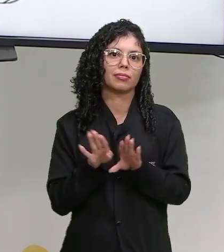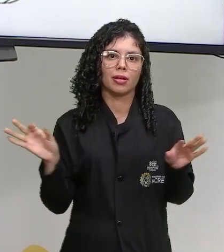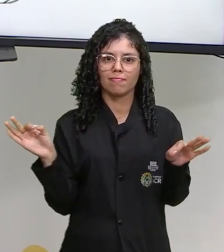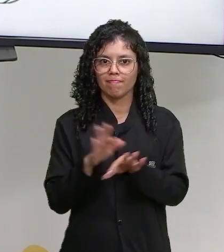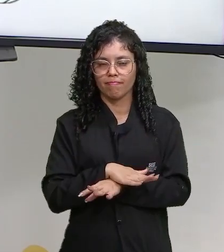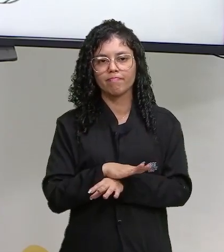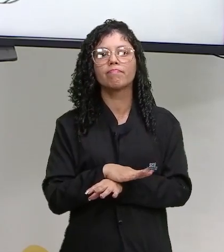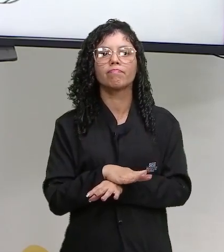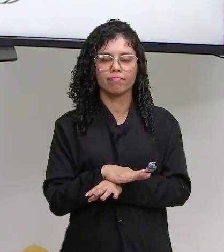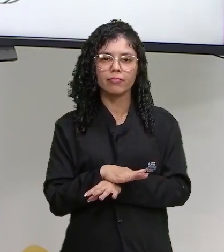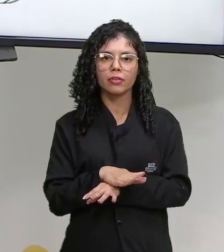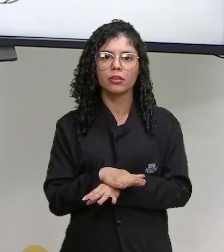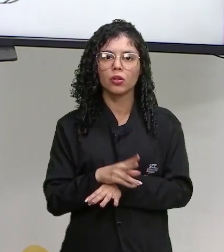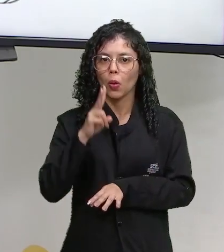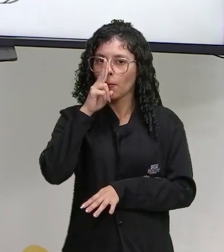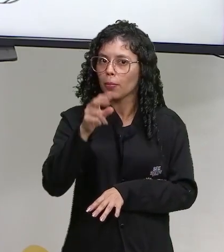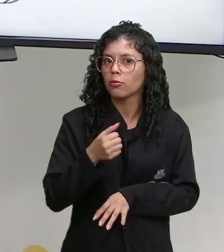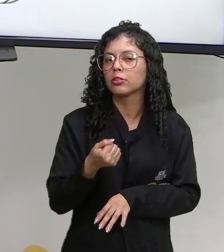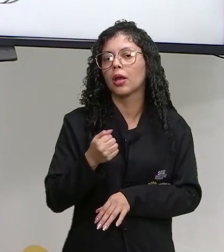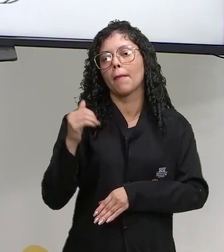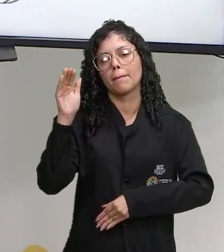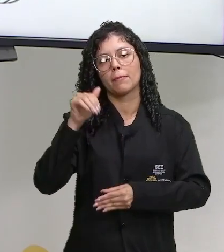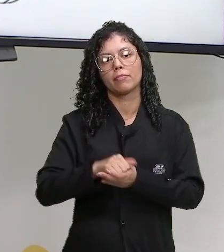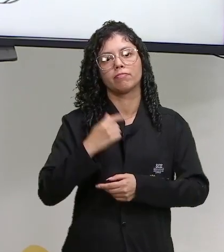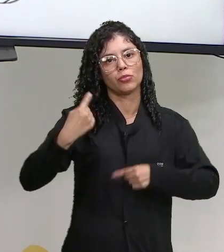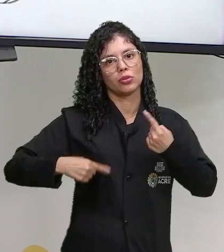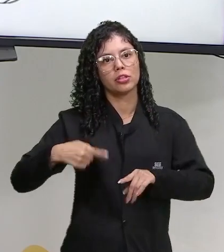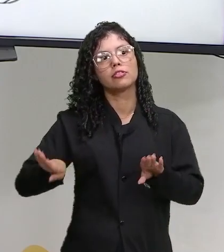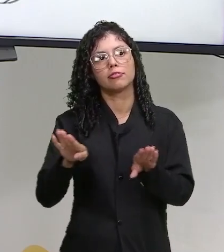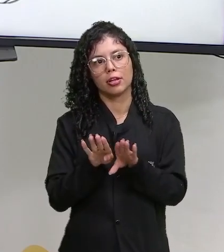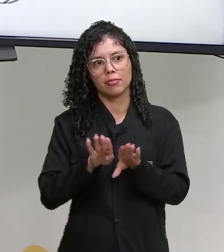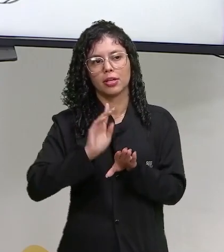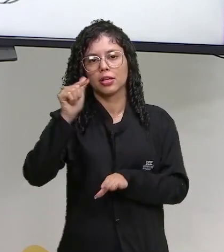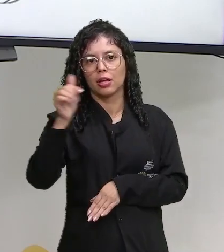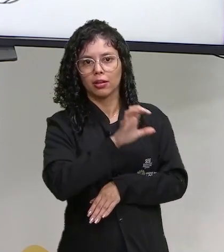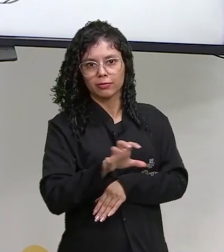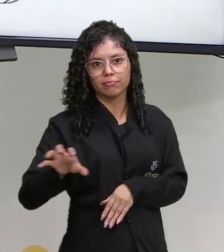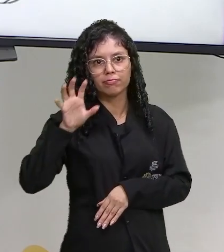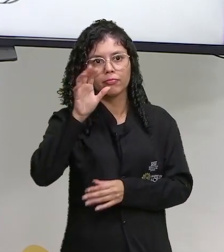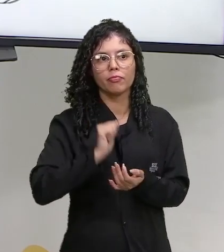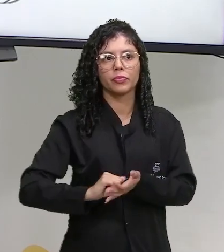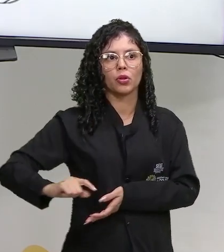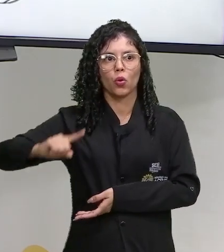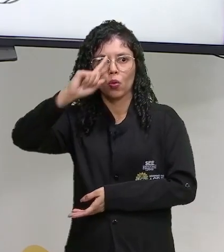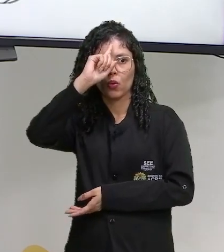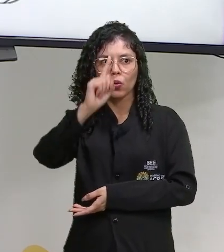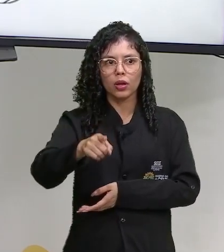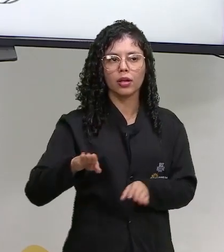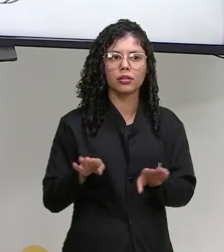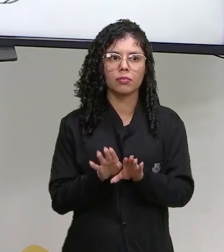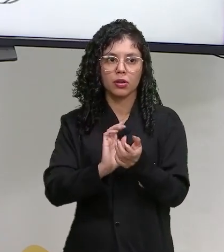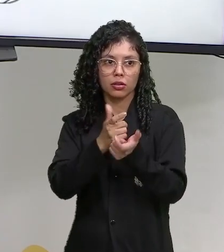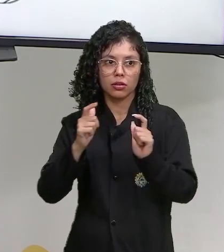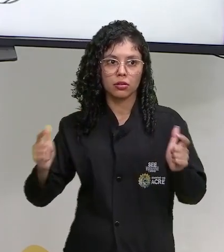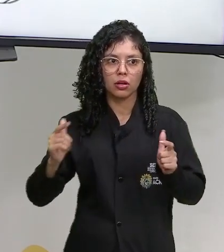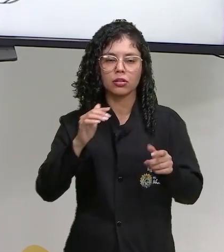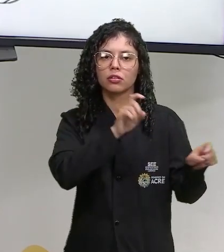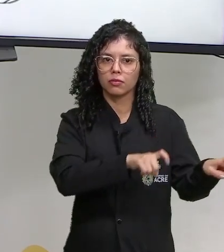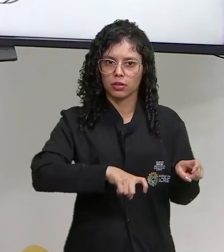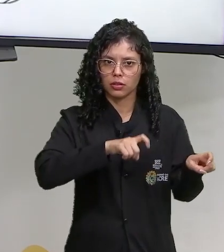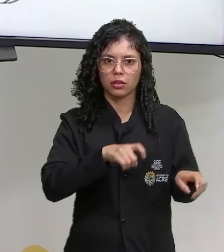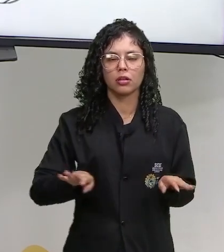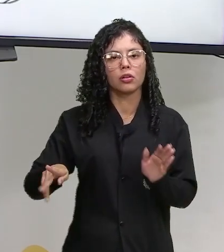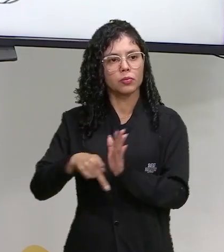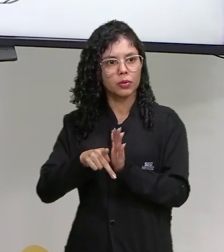ficando com o poder político daquela região também. Então, os chamados coronéis são as figuras dos grandes fazendeiros que